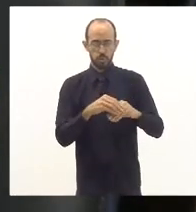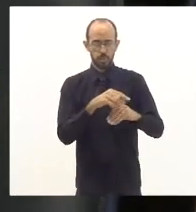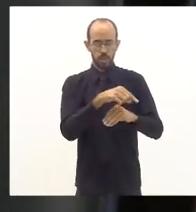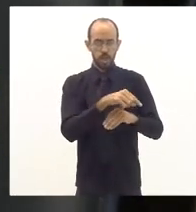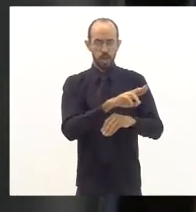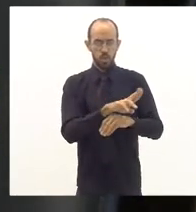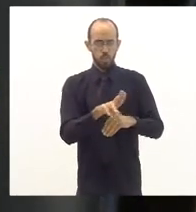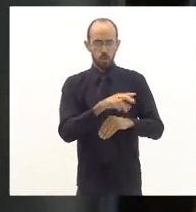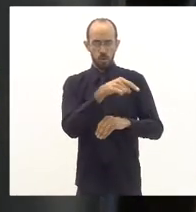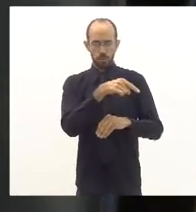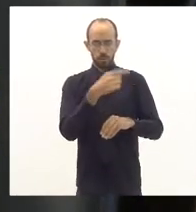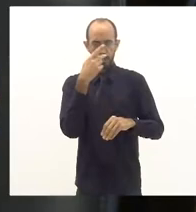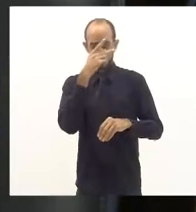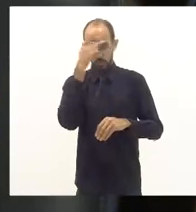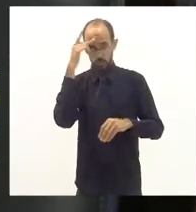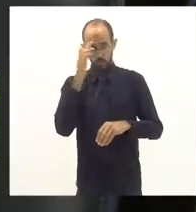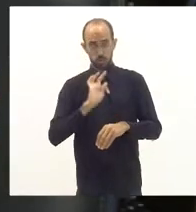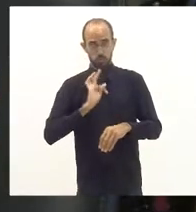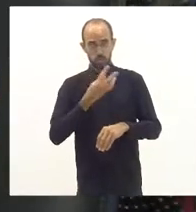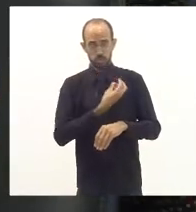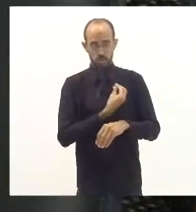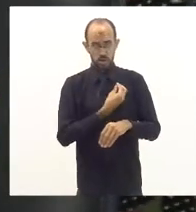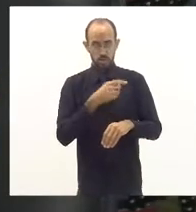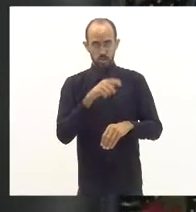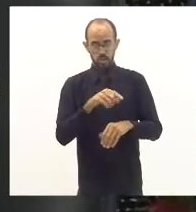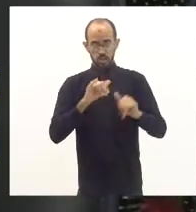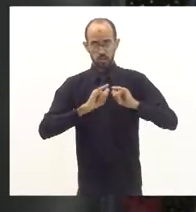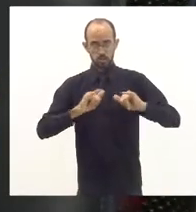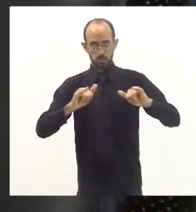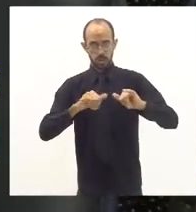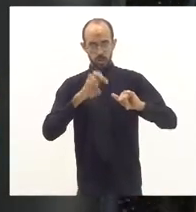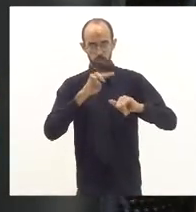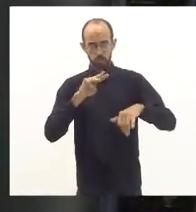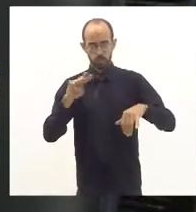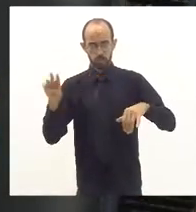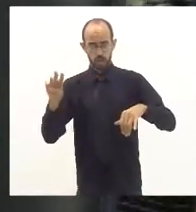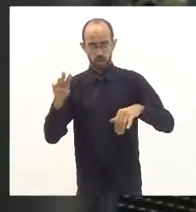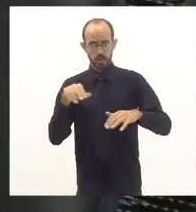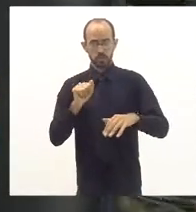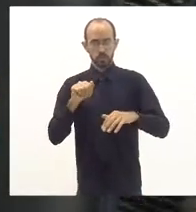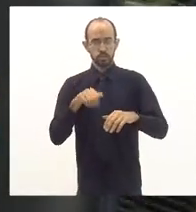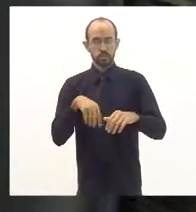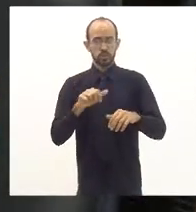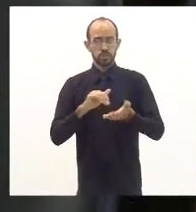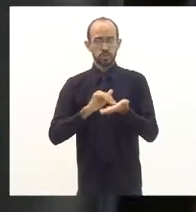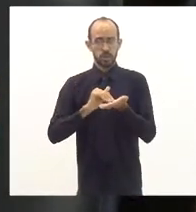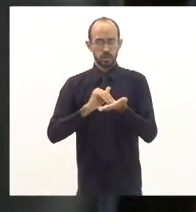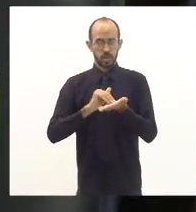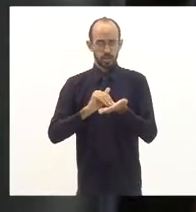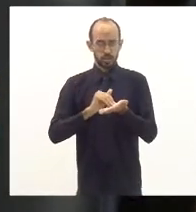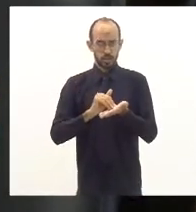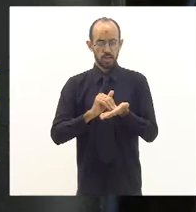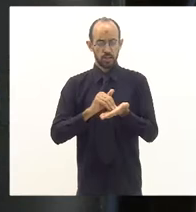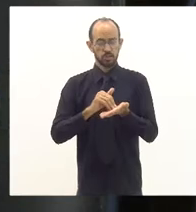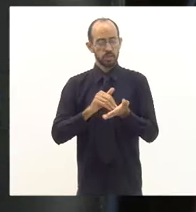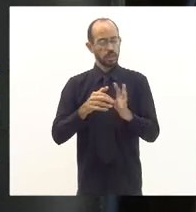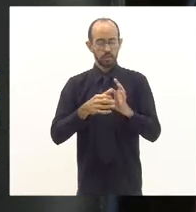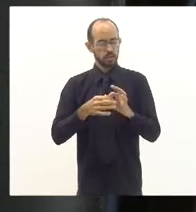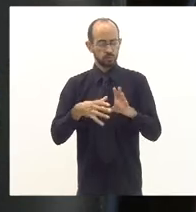pessoas transgêneras. É uma nota técnica que está publicada no site da Secretaria Estadual de Saúde, disponível para quem